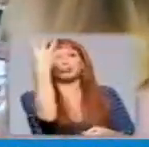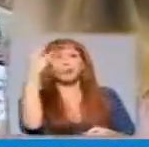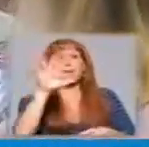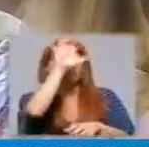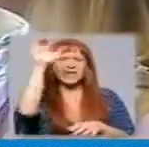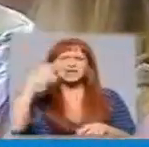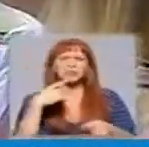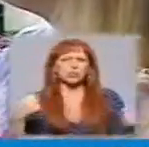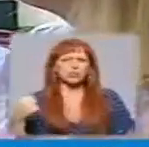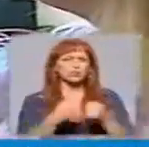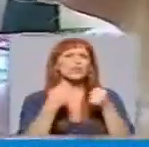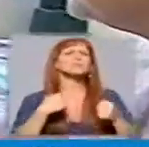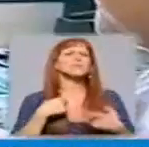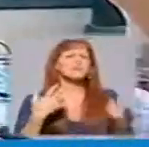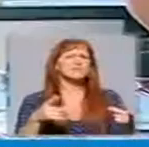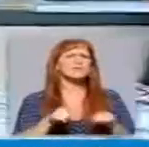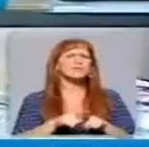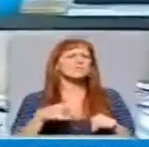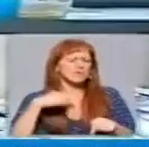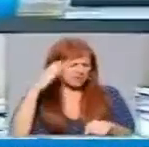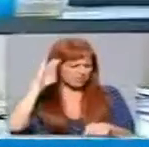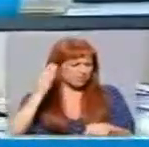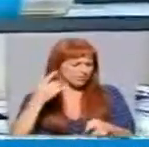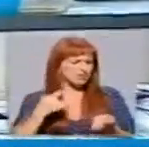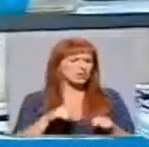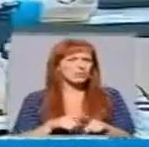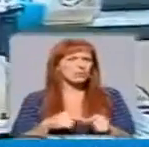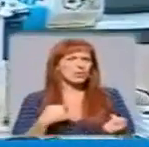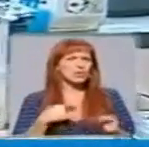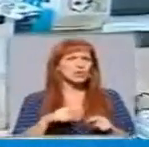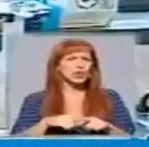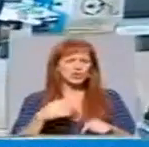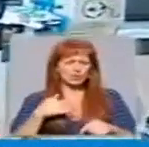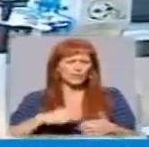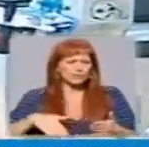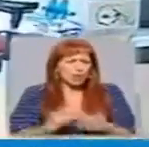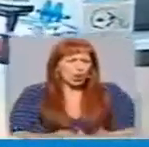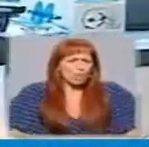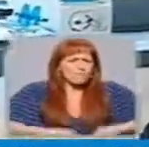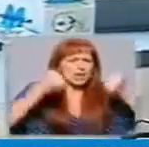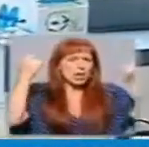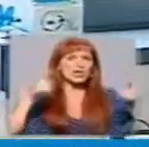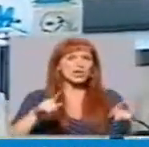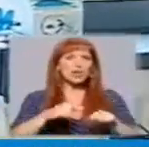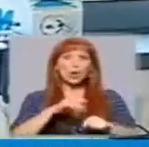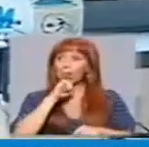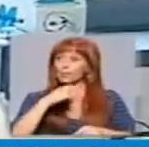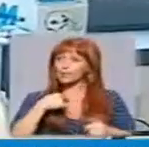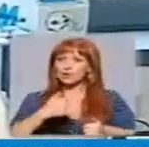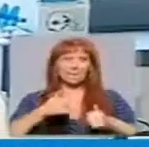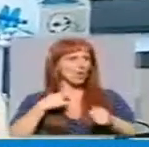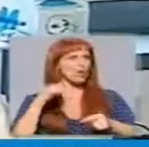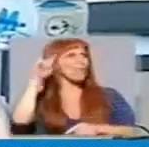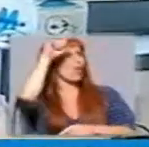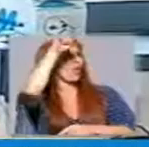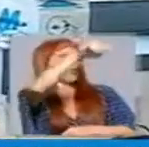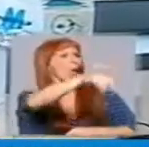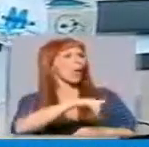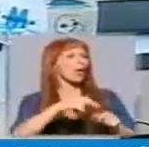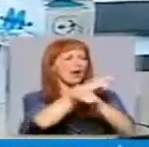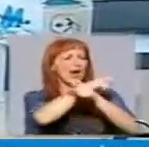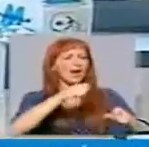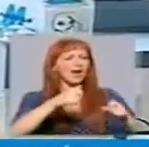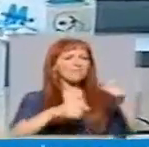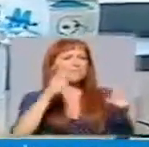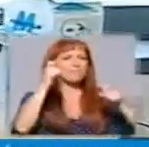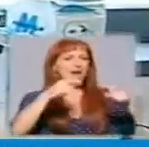muitos países a competir aí eu tenho são disse mas acho que o que importa a mesa nosso melhor E além disso já é uma oportunidade tão boa e nos até lá que temos que